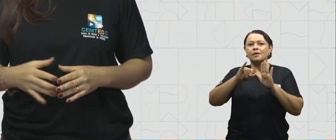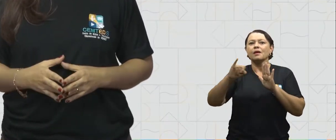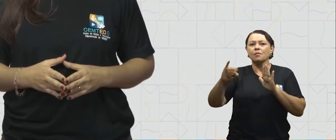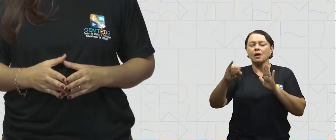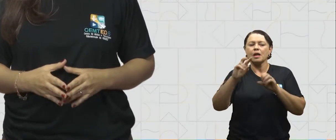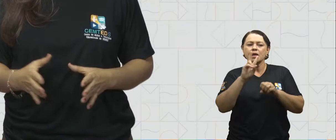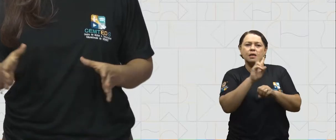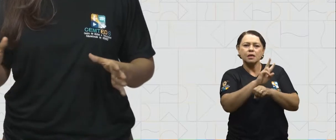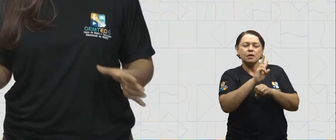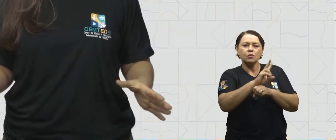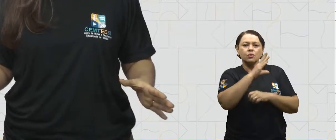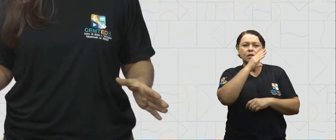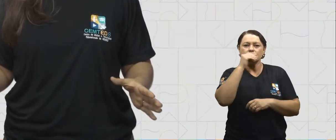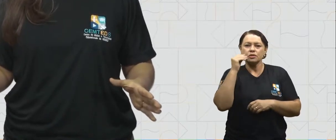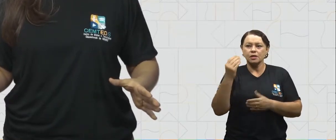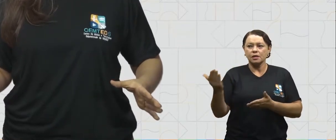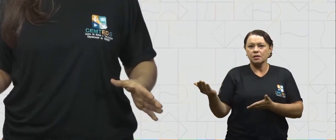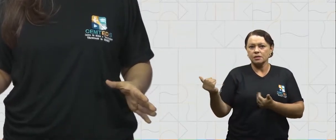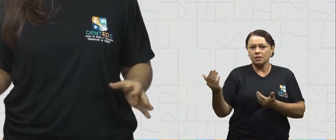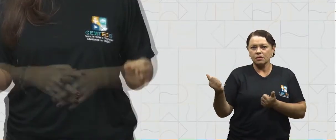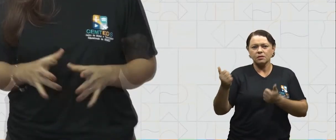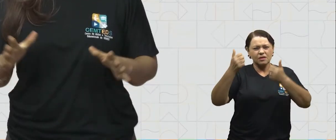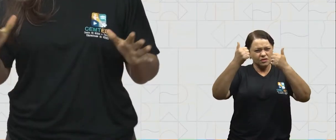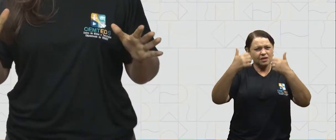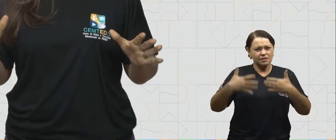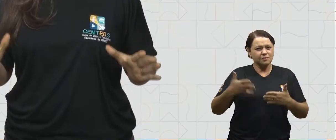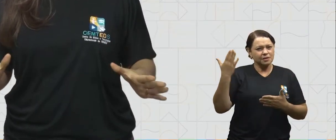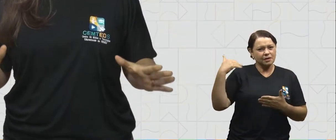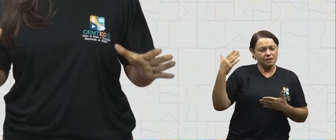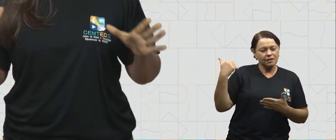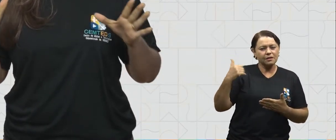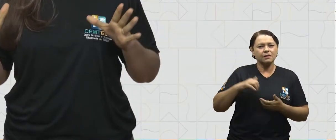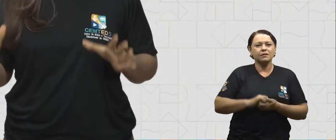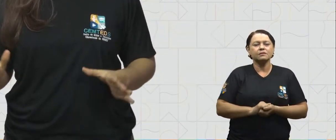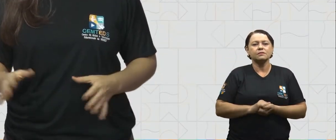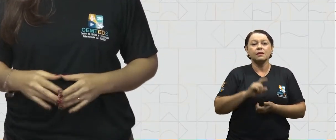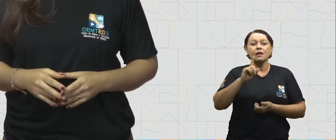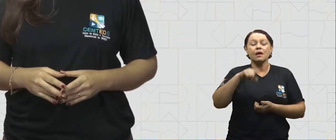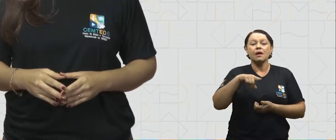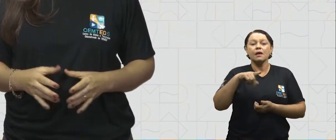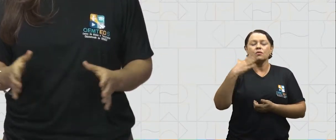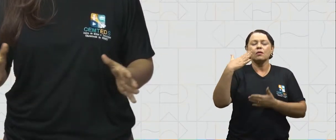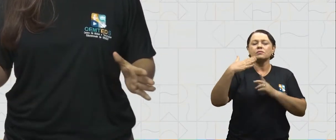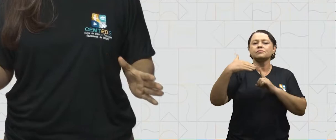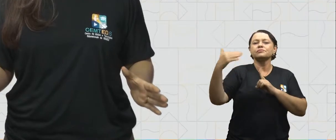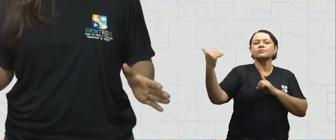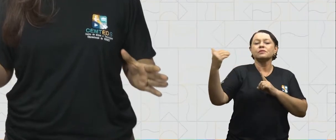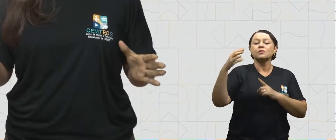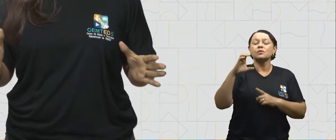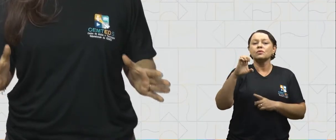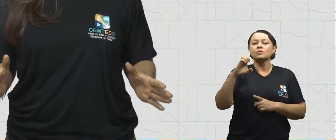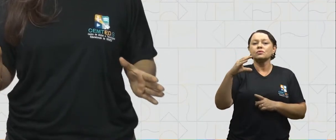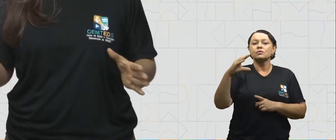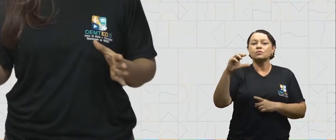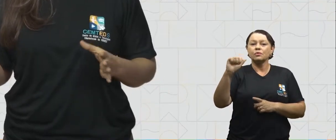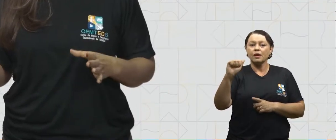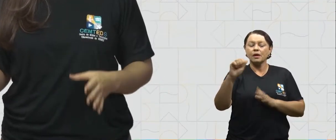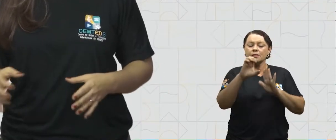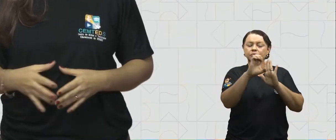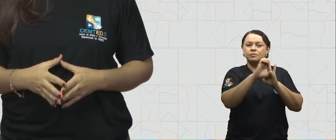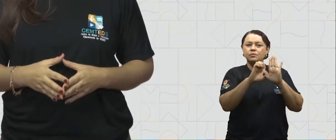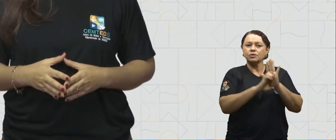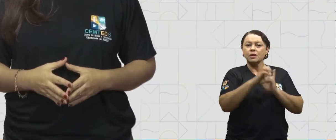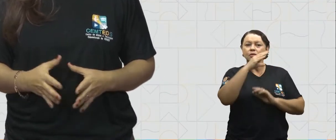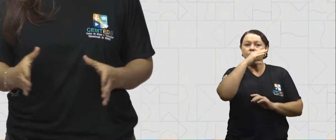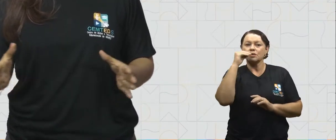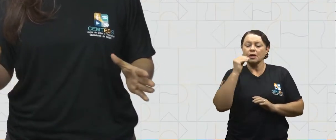crianças e adolescentes. Já falei dela por aqui. É o nosso famoso ECA, o Estatuto da Criança e